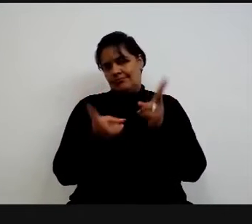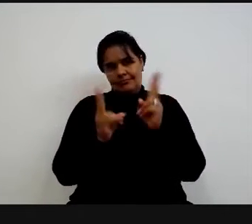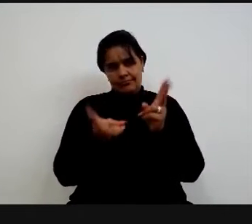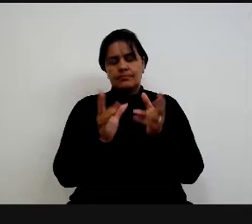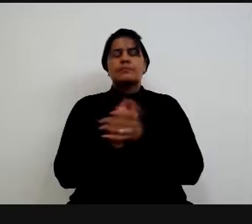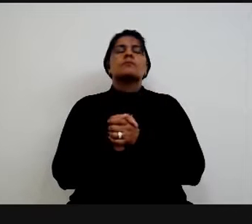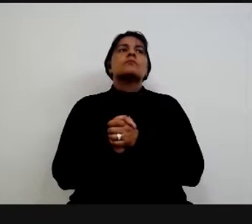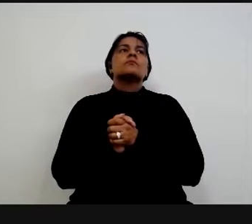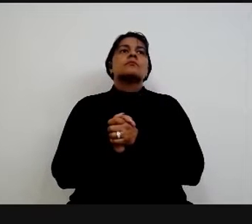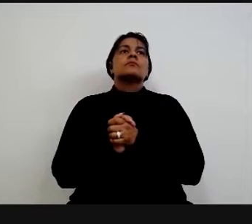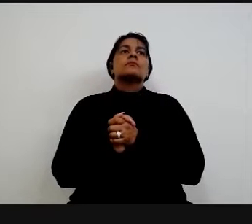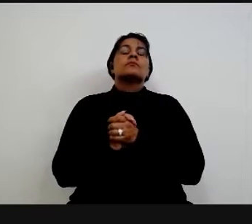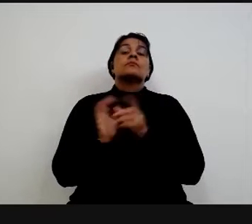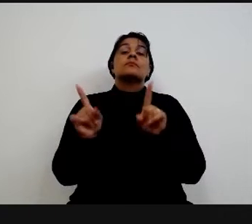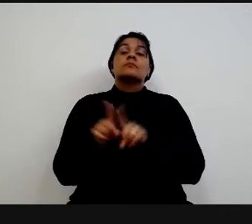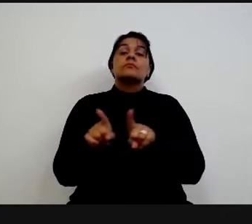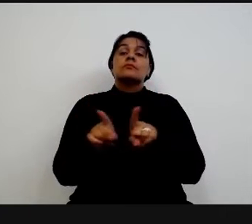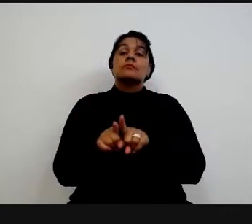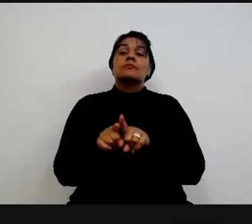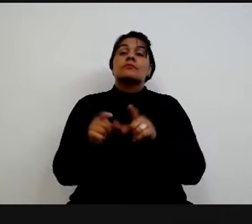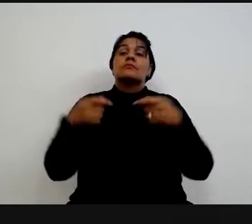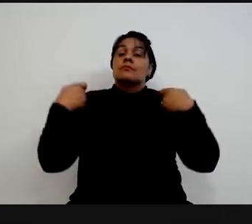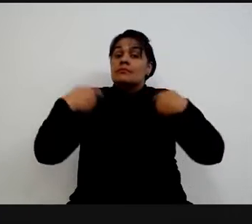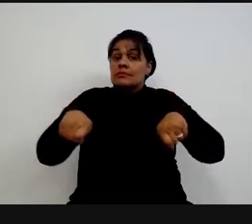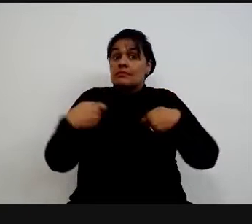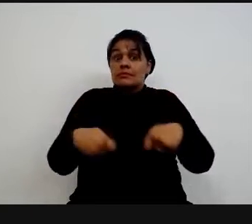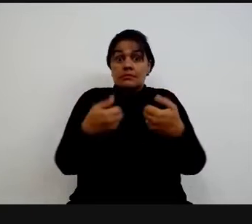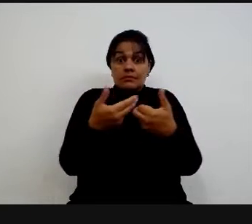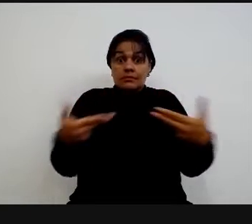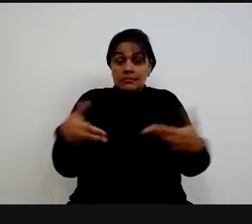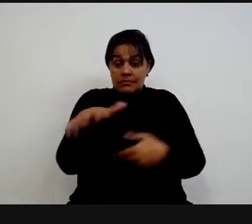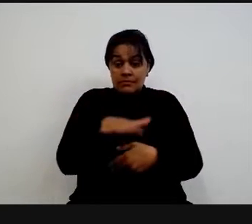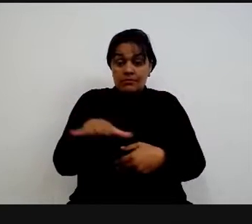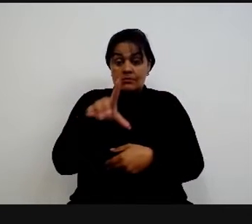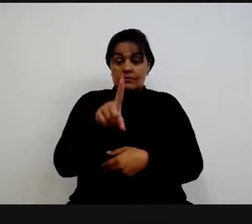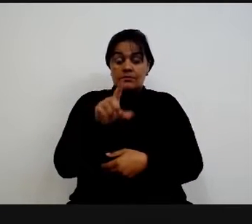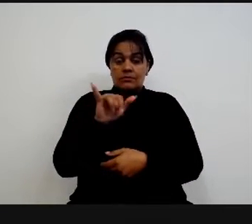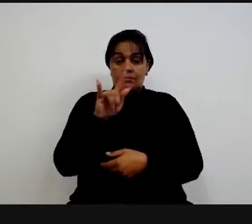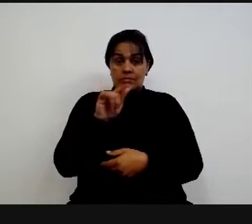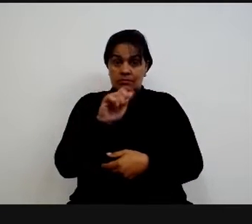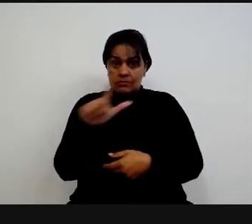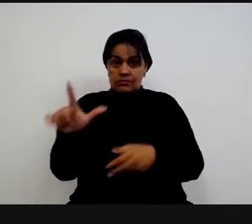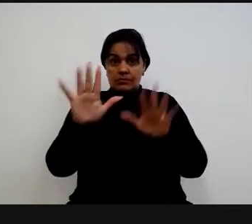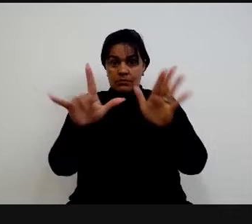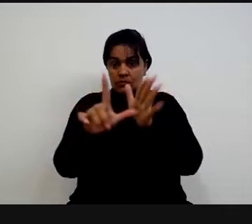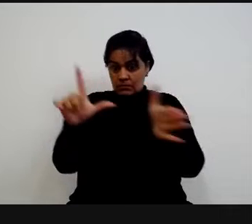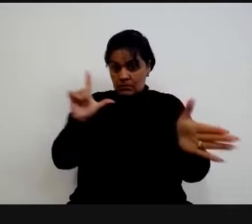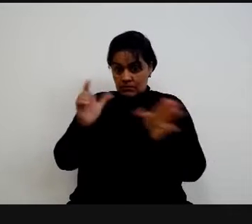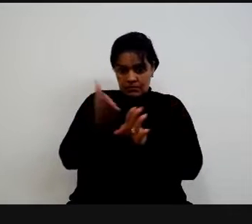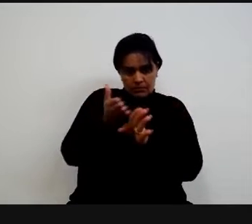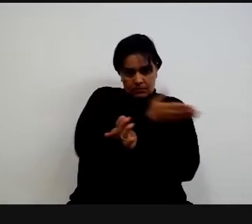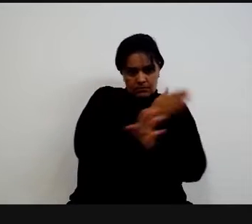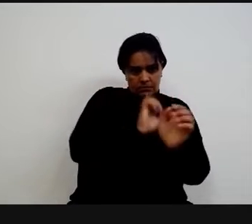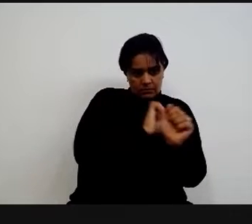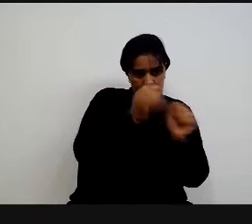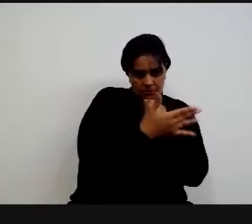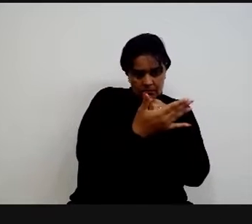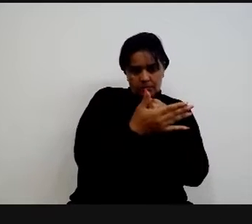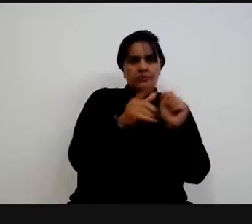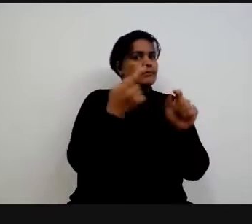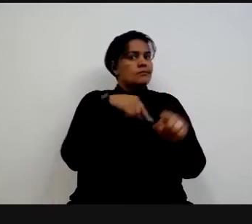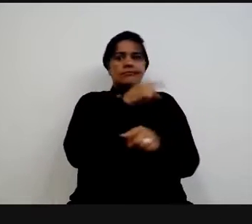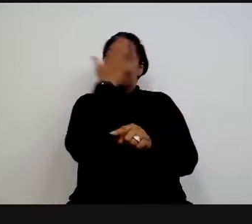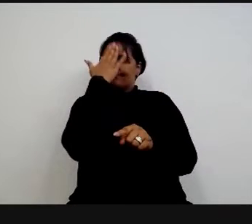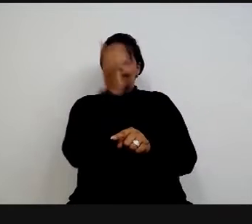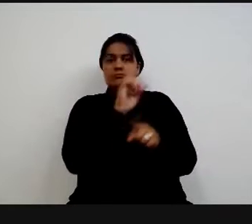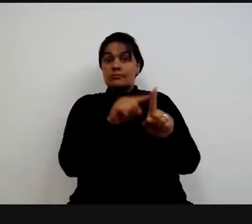né? Até as demandas do mundo digital, quer dizer, a gente não encarava isso antes da pandemia, mas elas já existiam antes dela,